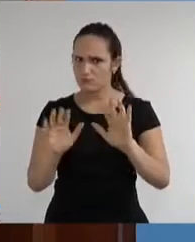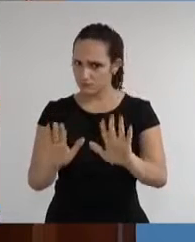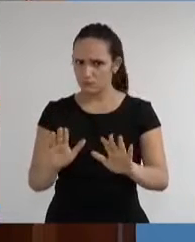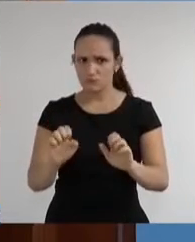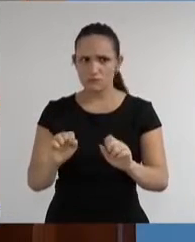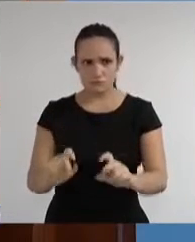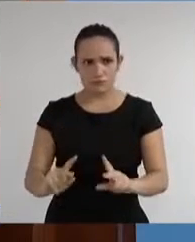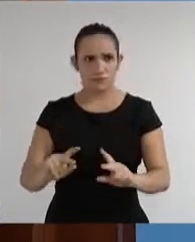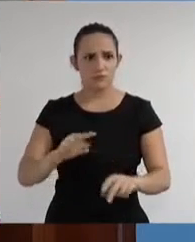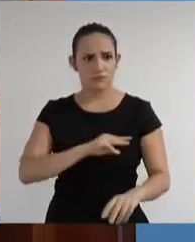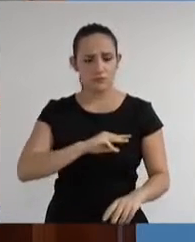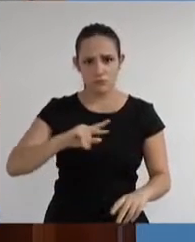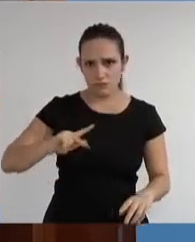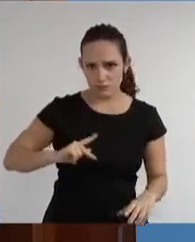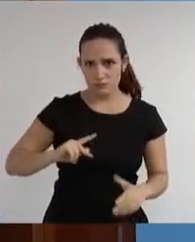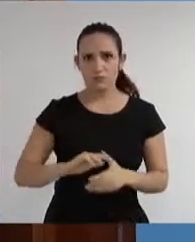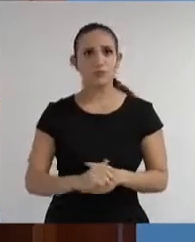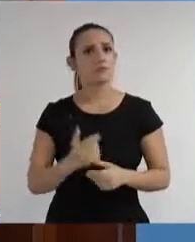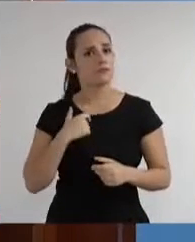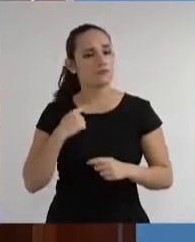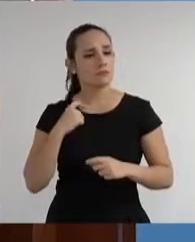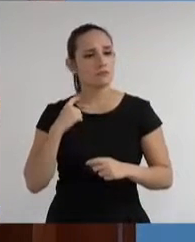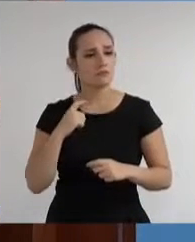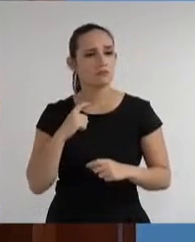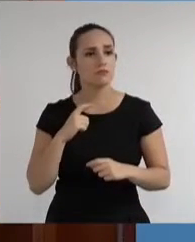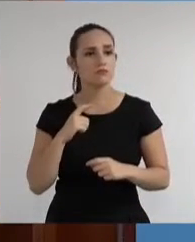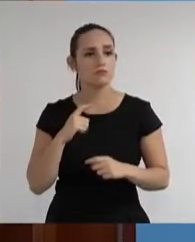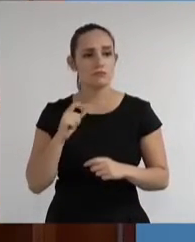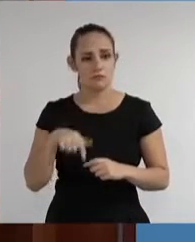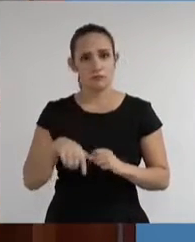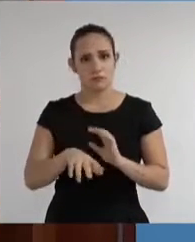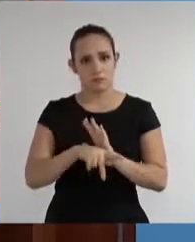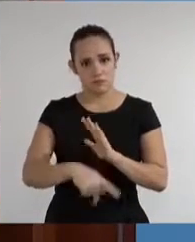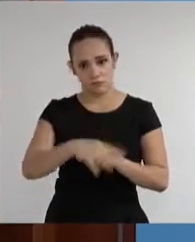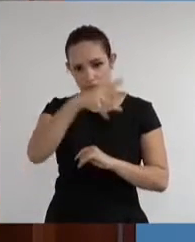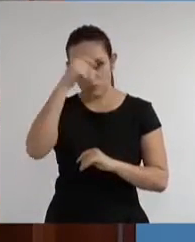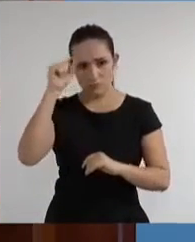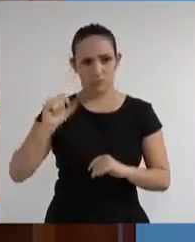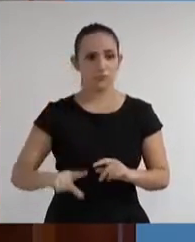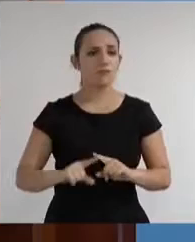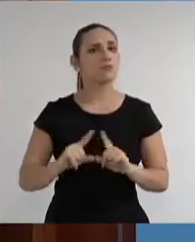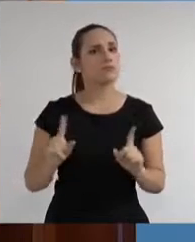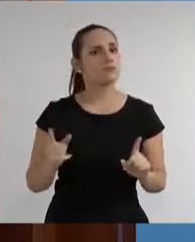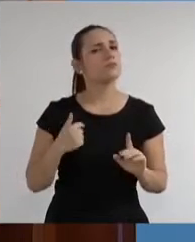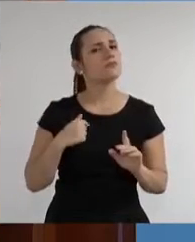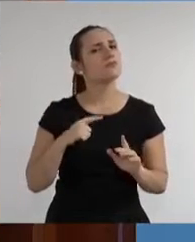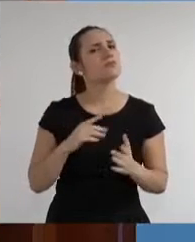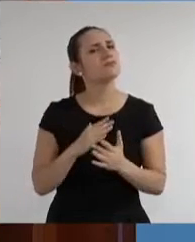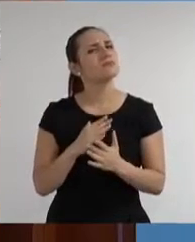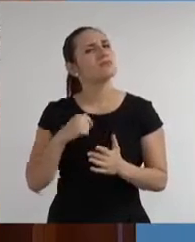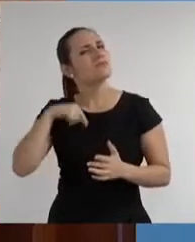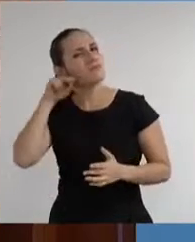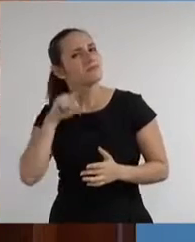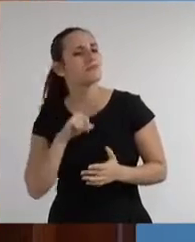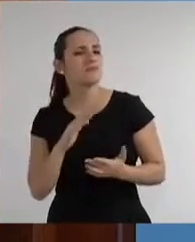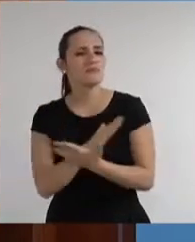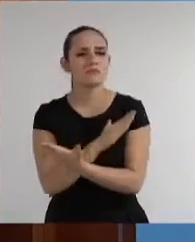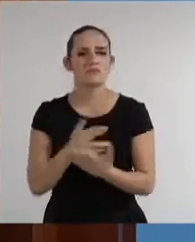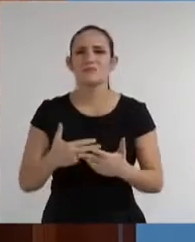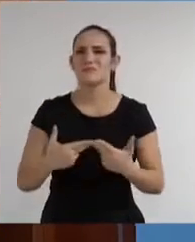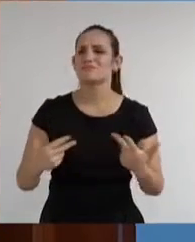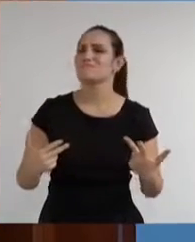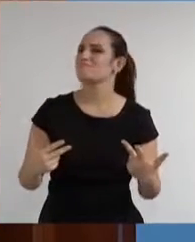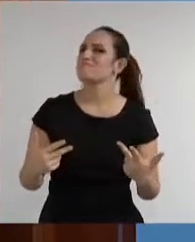ao Ministério Público do Mato Grosso do Sul, mas tem coisas que a gente começa a trabalhar